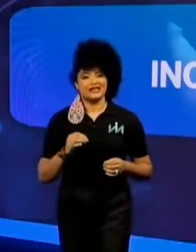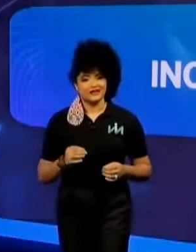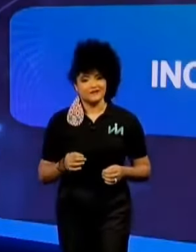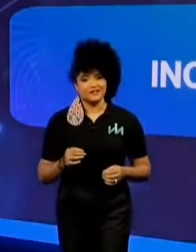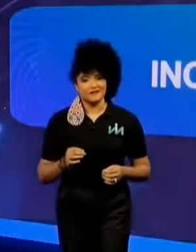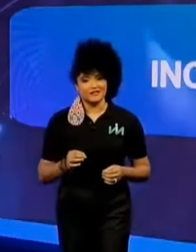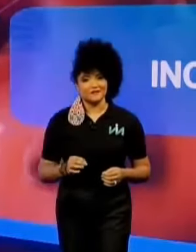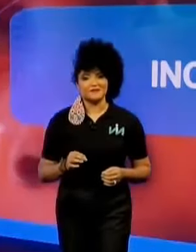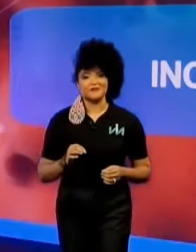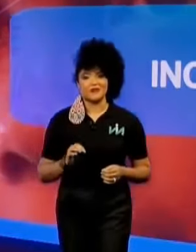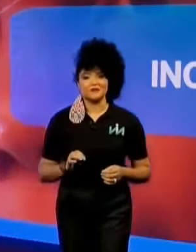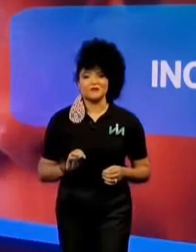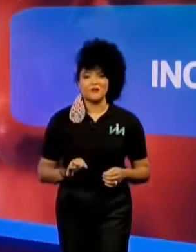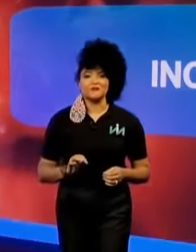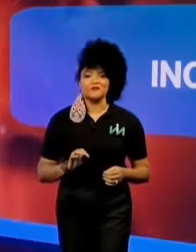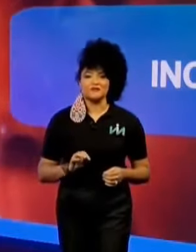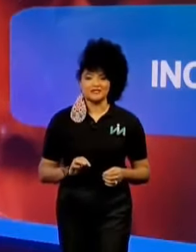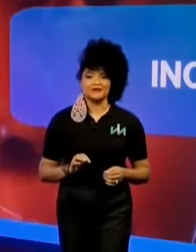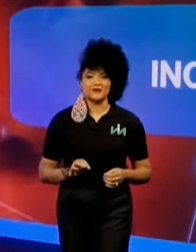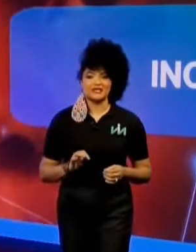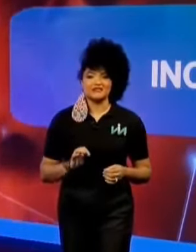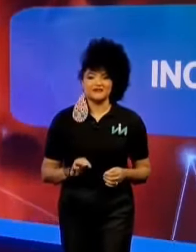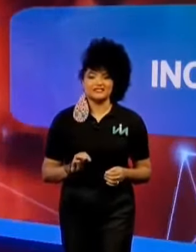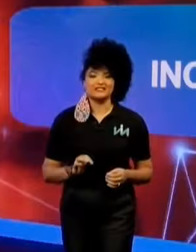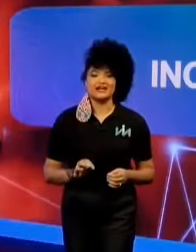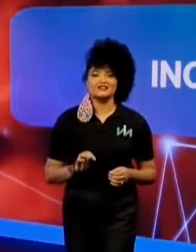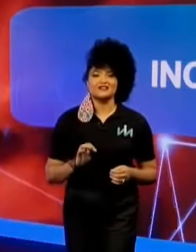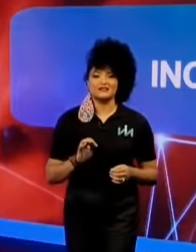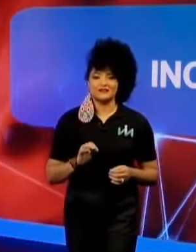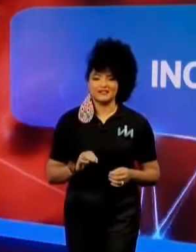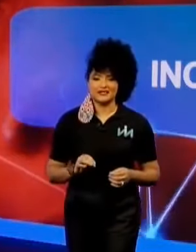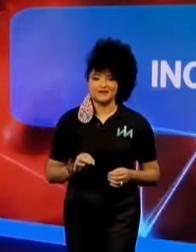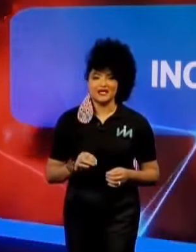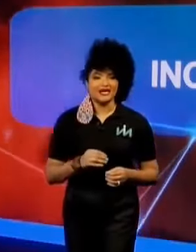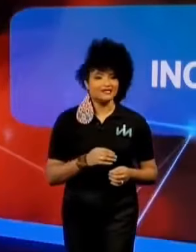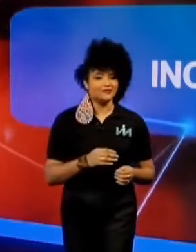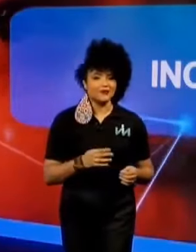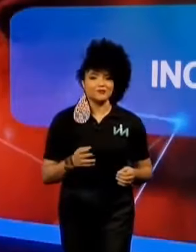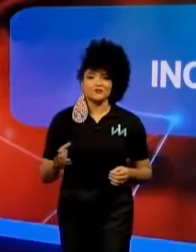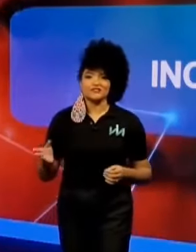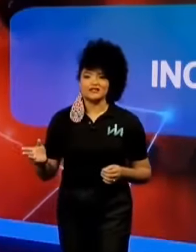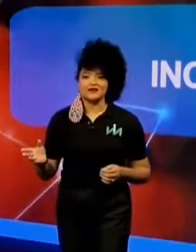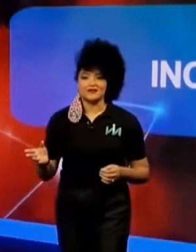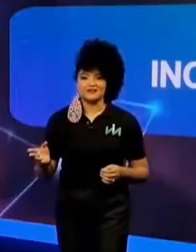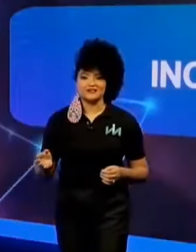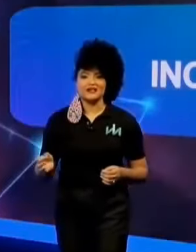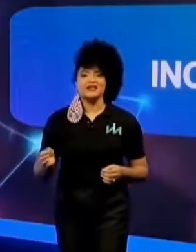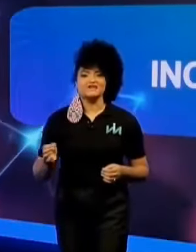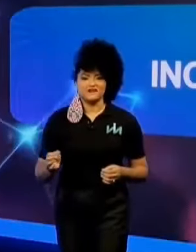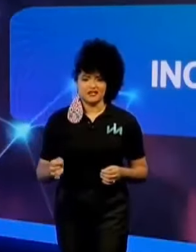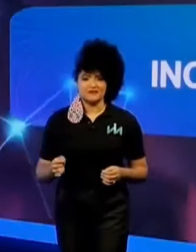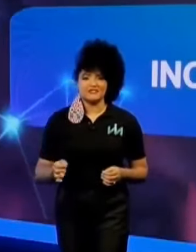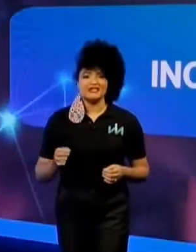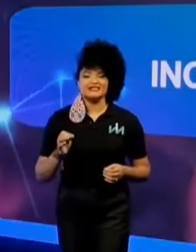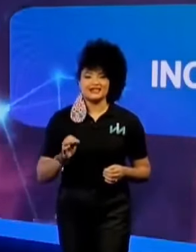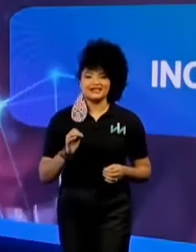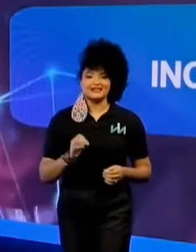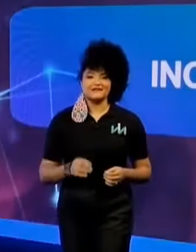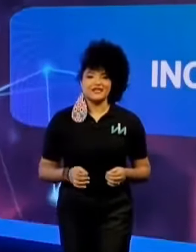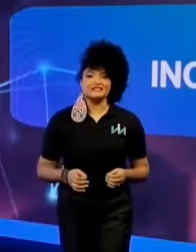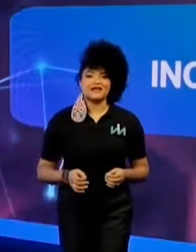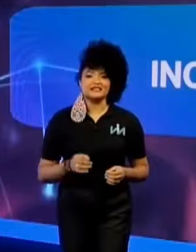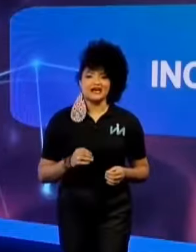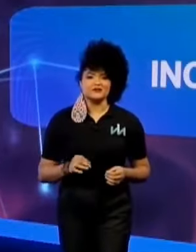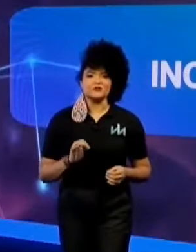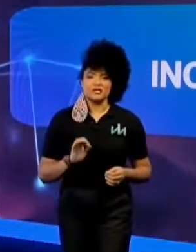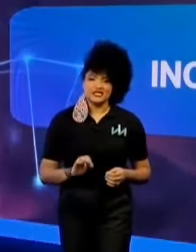Nós reafirmamos o nosso compromisso com a diversidade e inclusão em todos os negócios e vamos ser cada